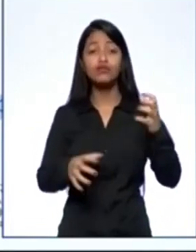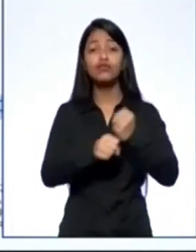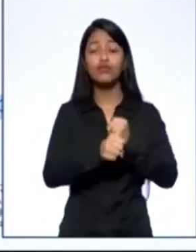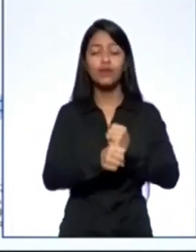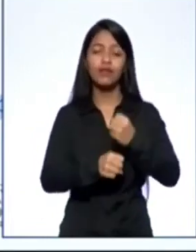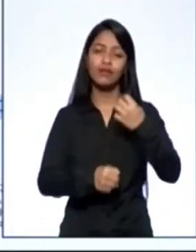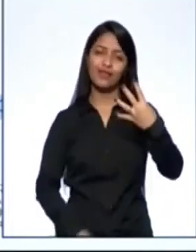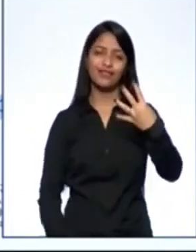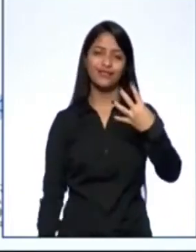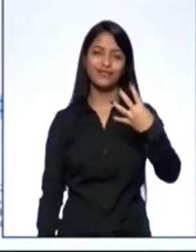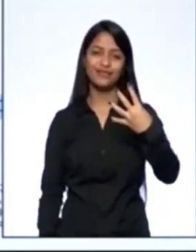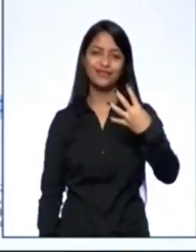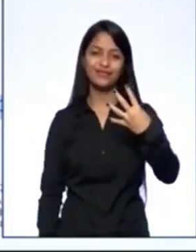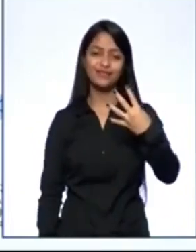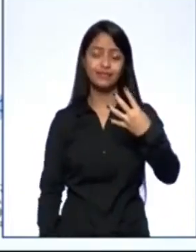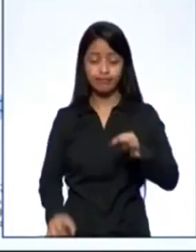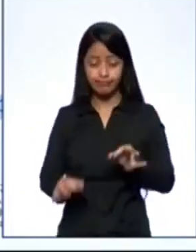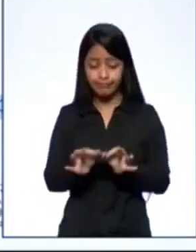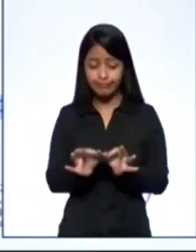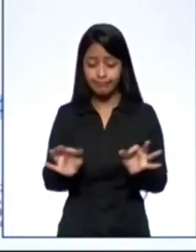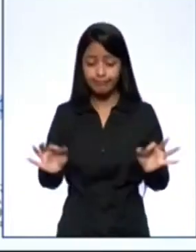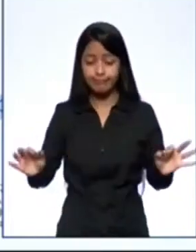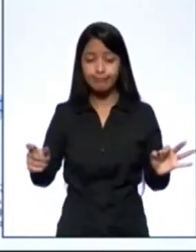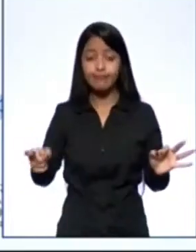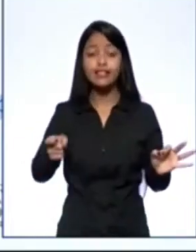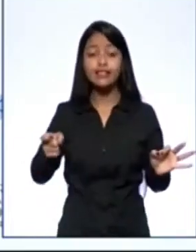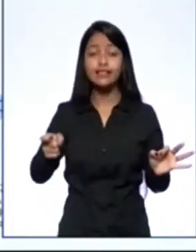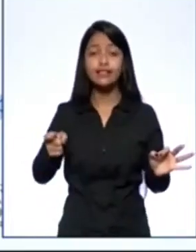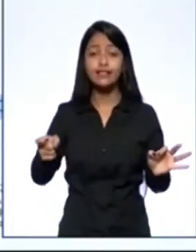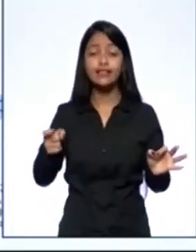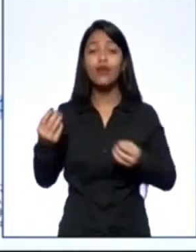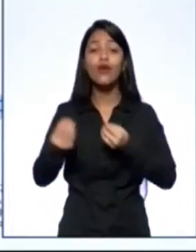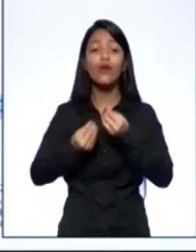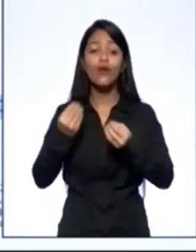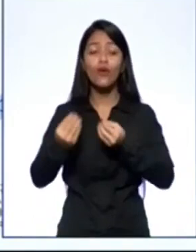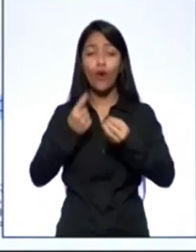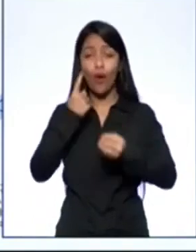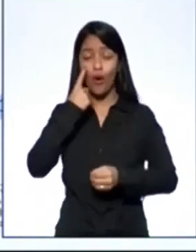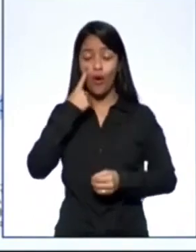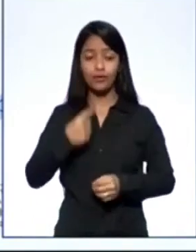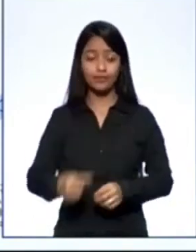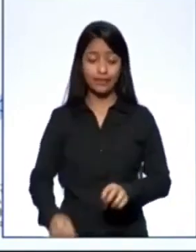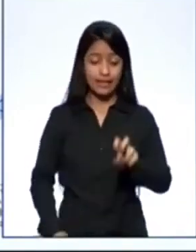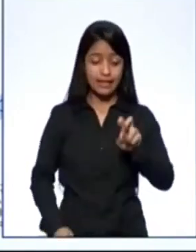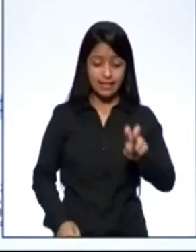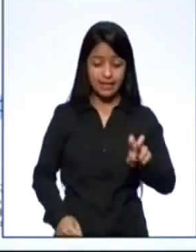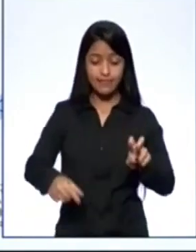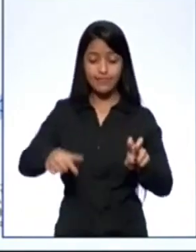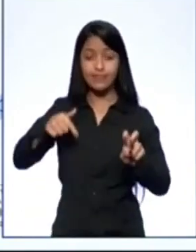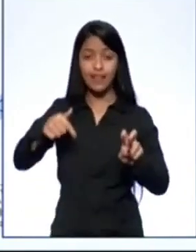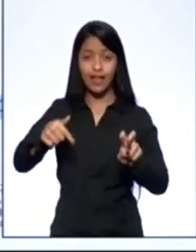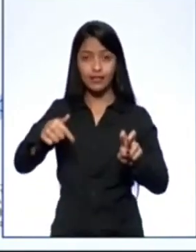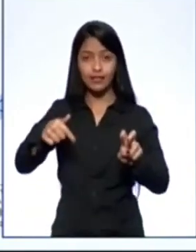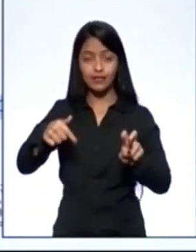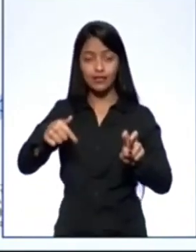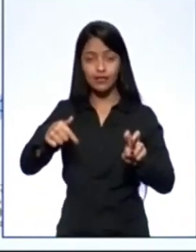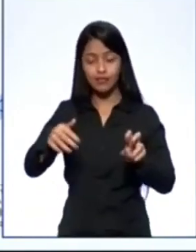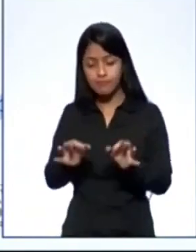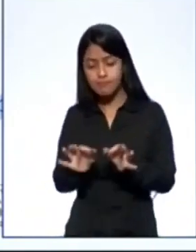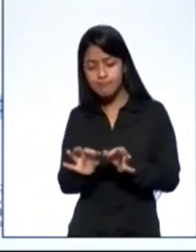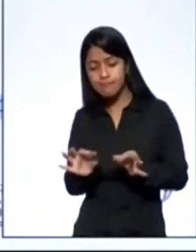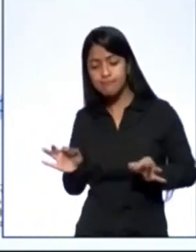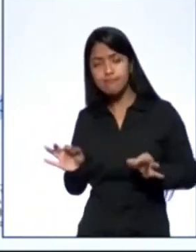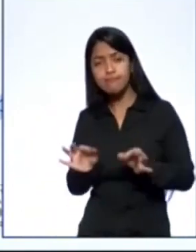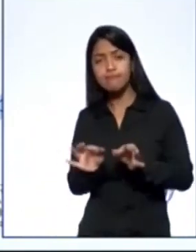quatro ele no eixo X Aline x o cateto horizontal de cinco para sete o